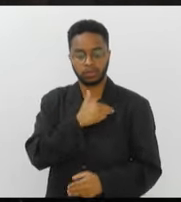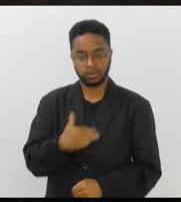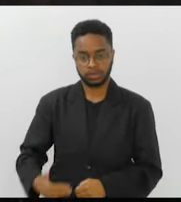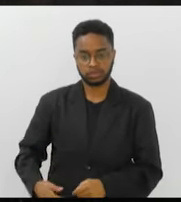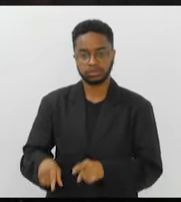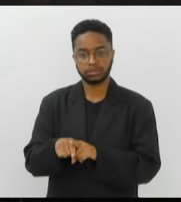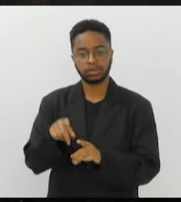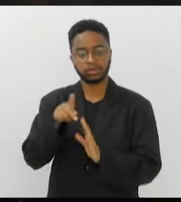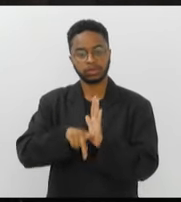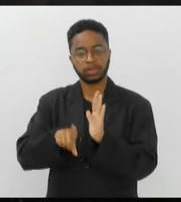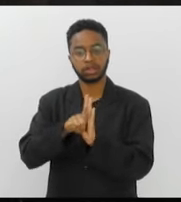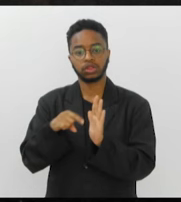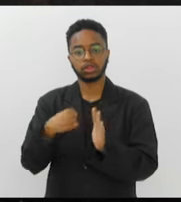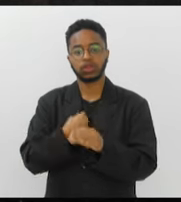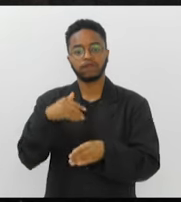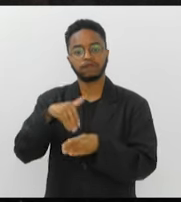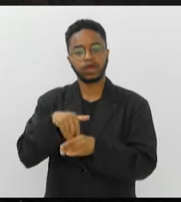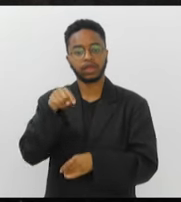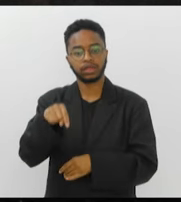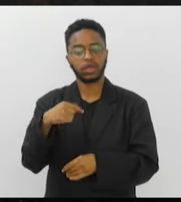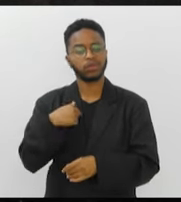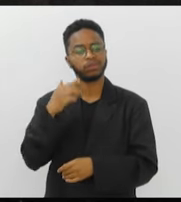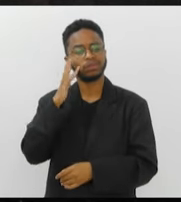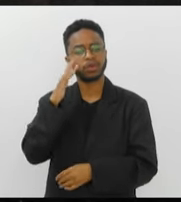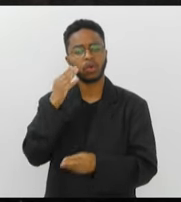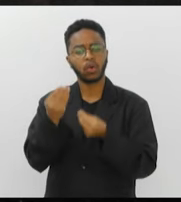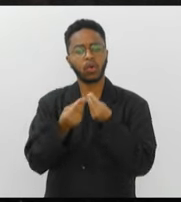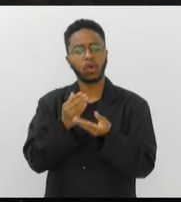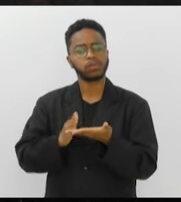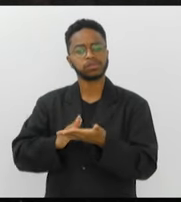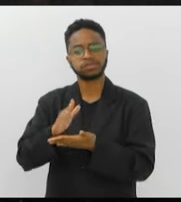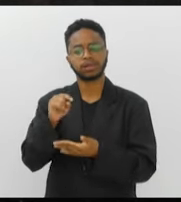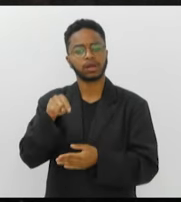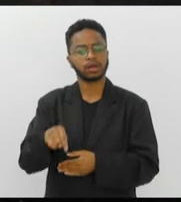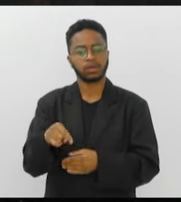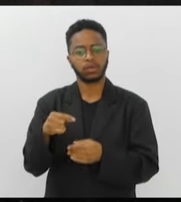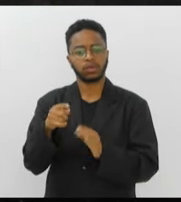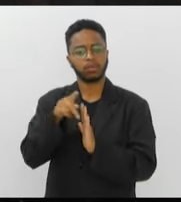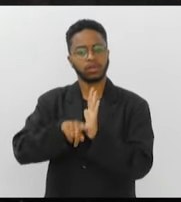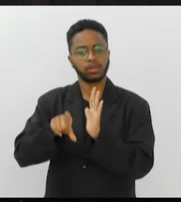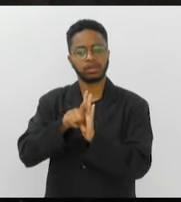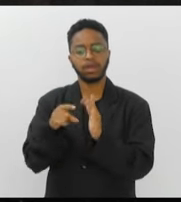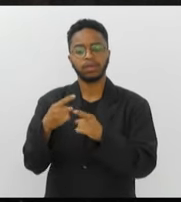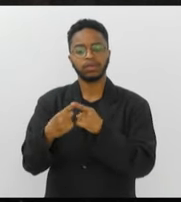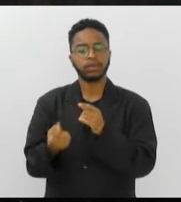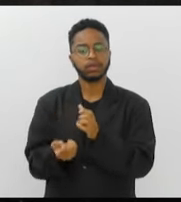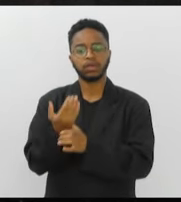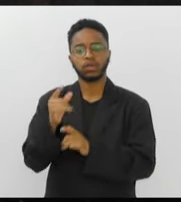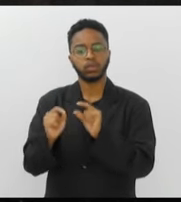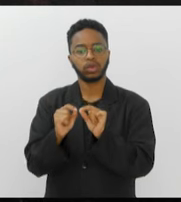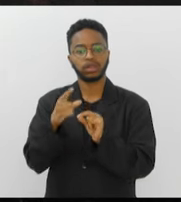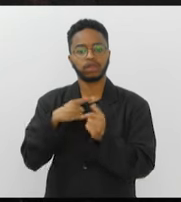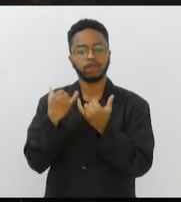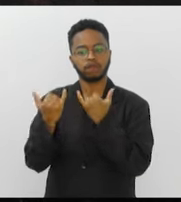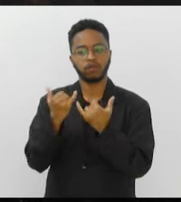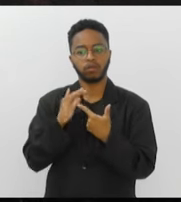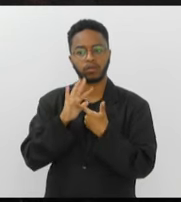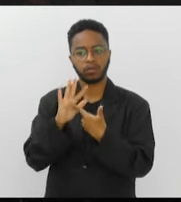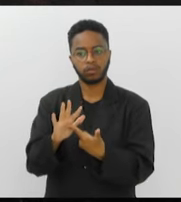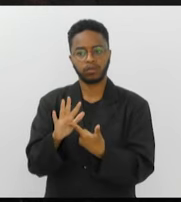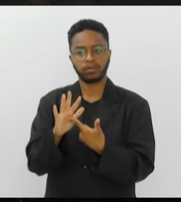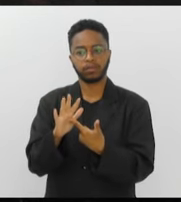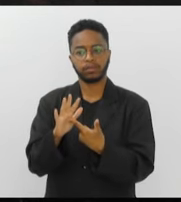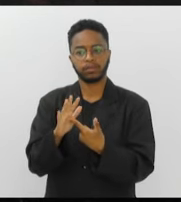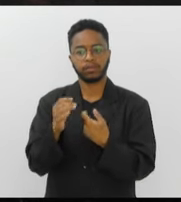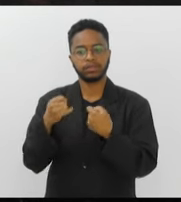votado nessa casa. Eu sempre pergunto como é que passou esse projeto sobre essas câmeras, que foi um projeto implementado, que é informação que diz que era para elucidar as